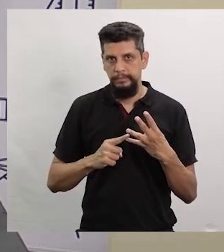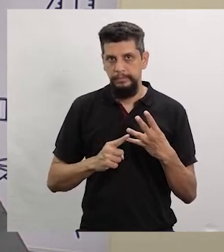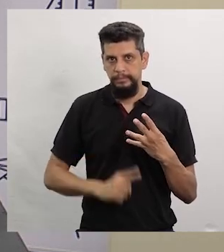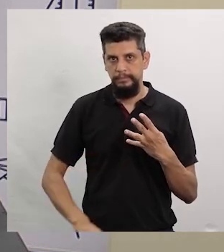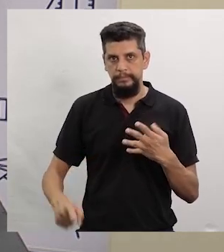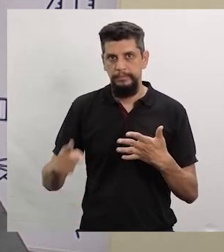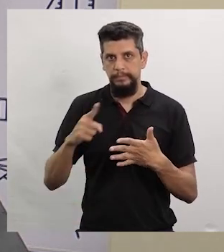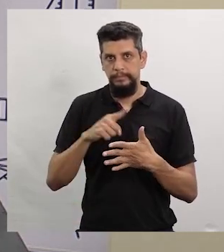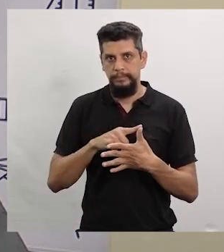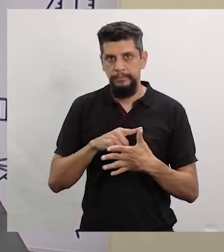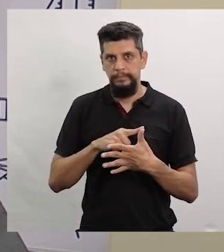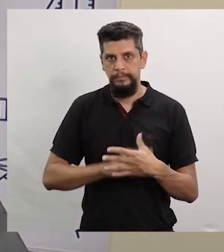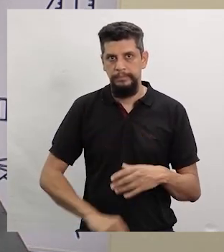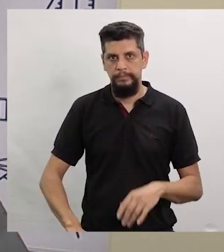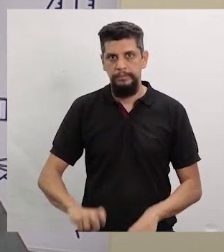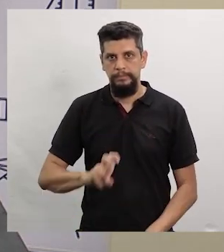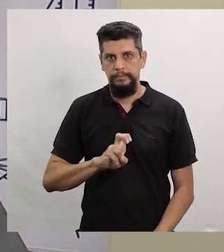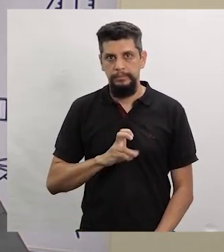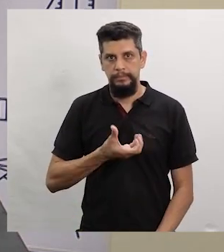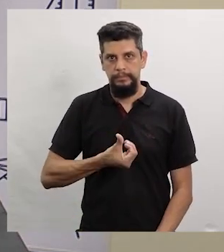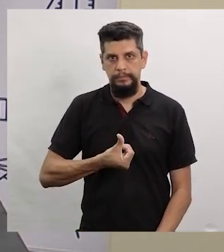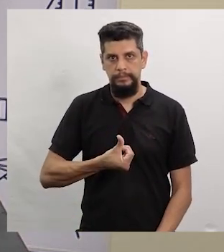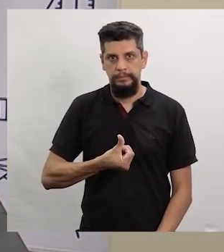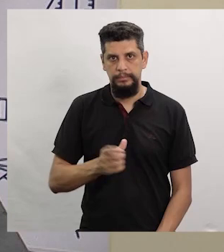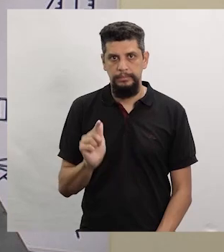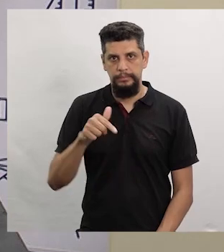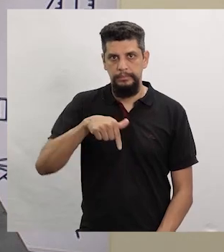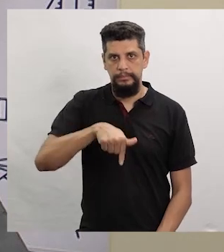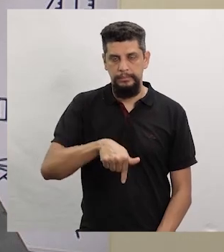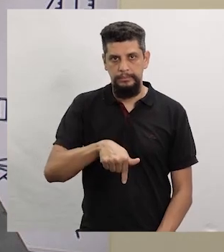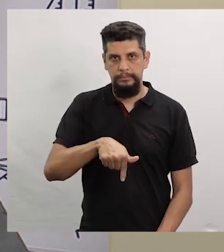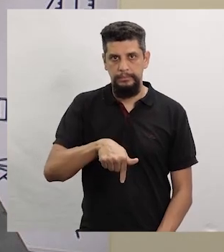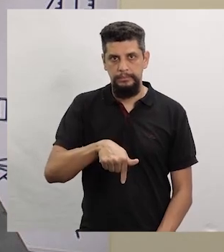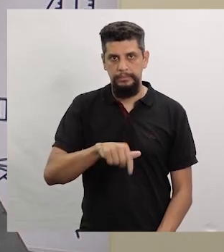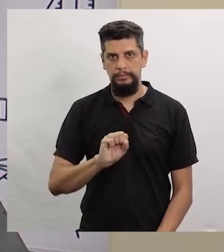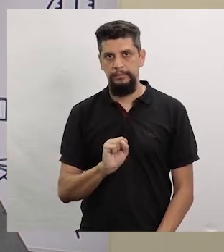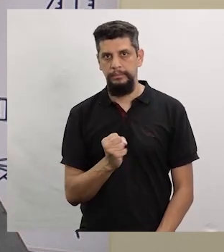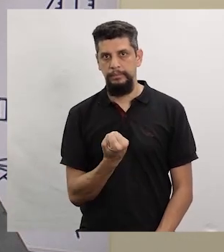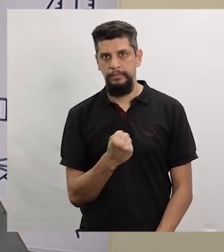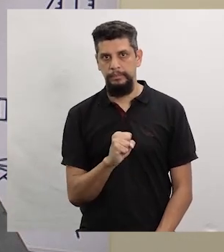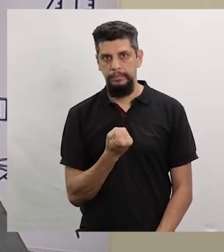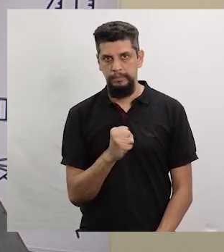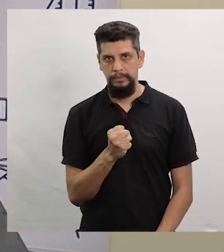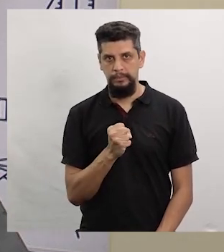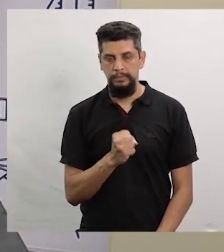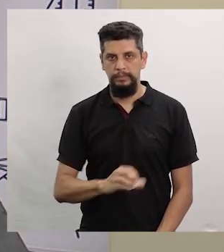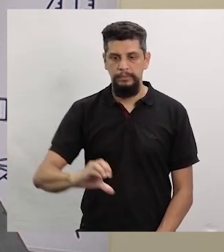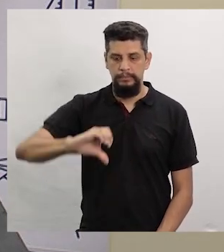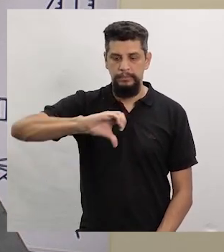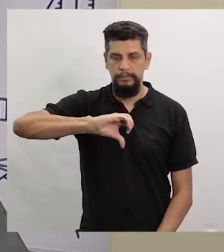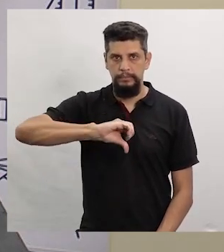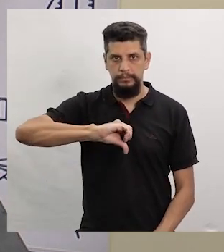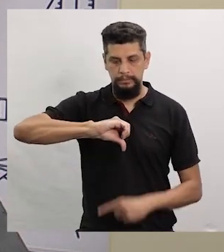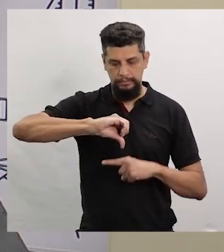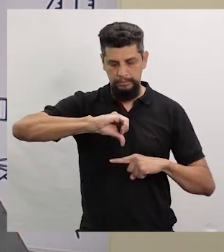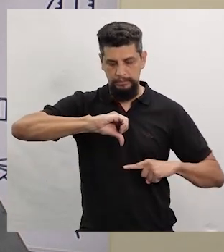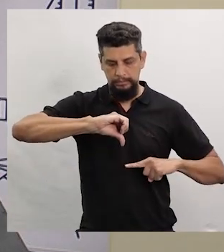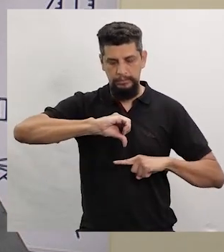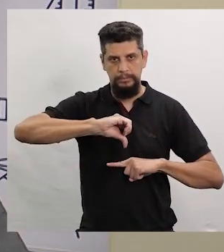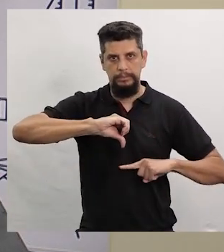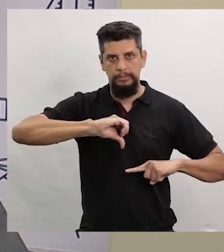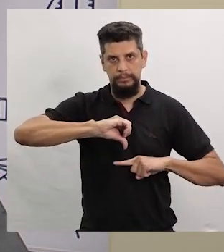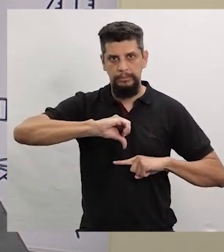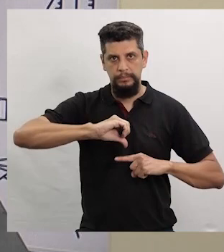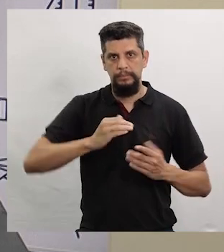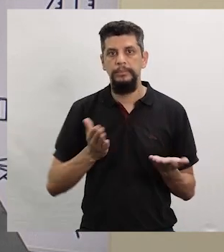3 qu 4 5 6 7 8